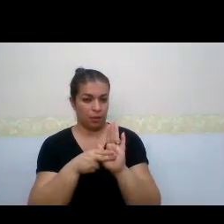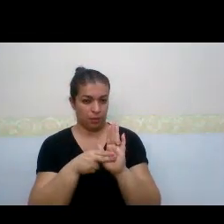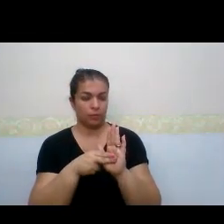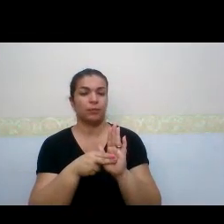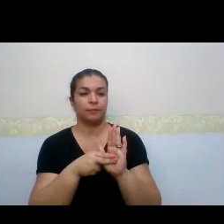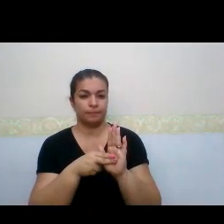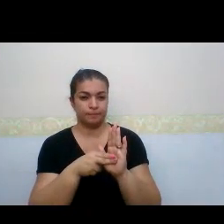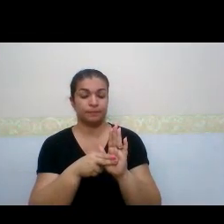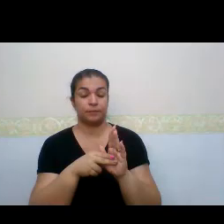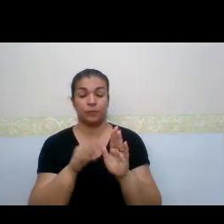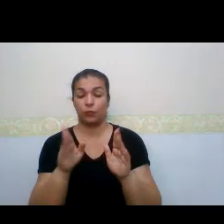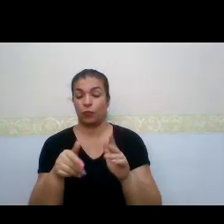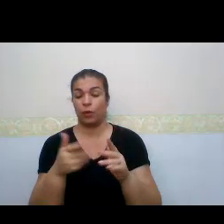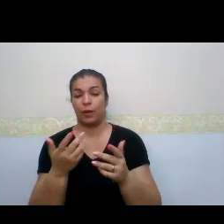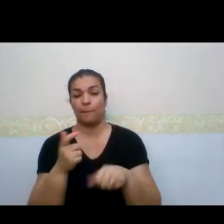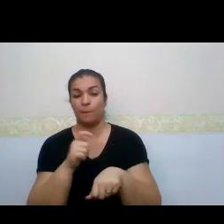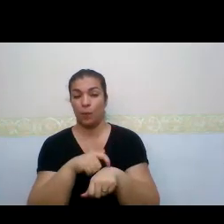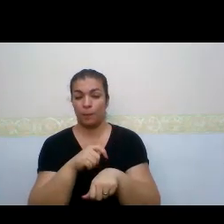no momento, assim,